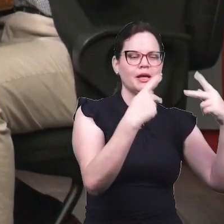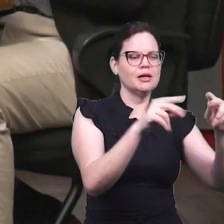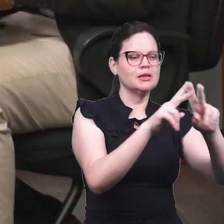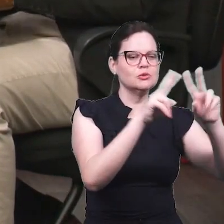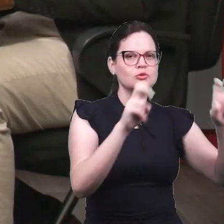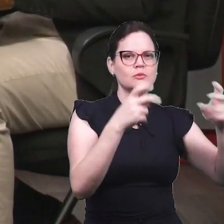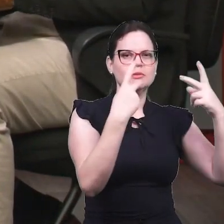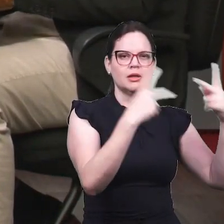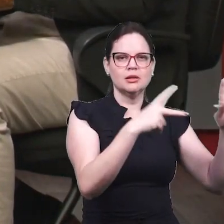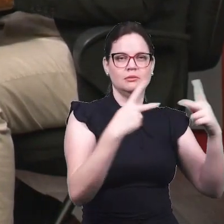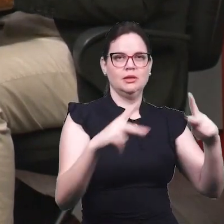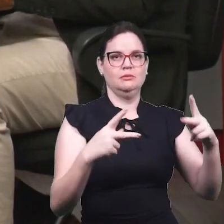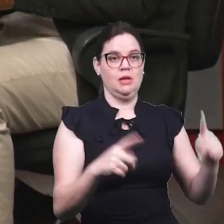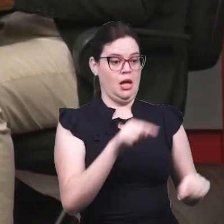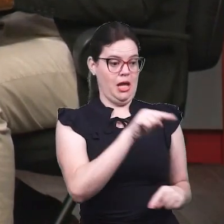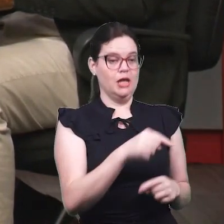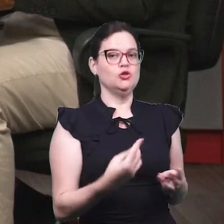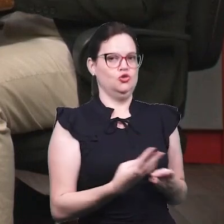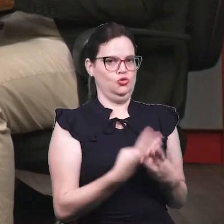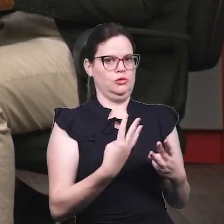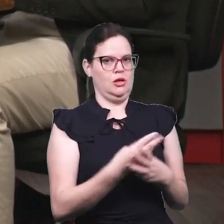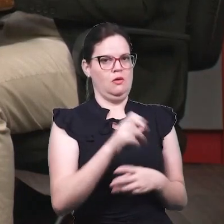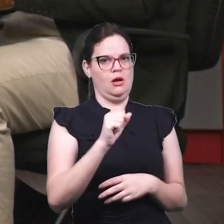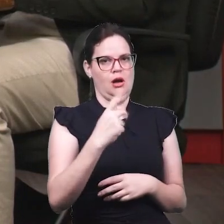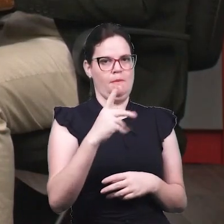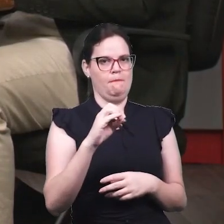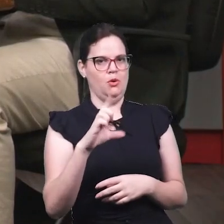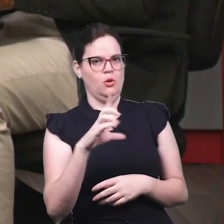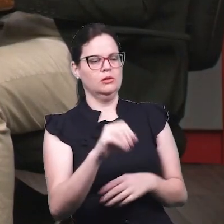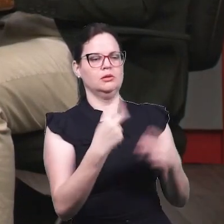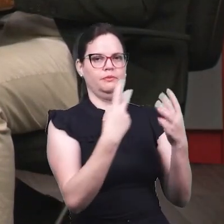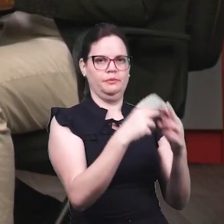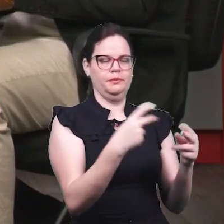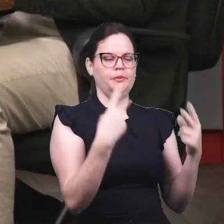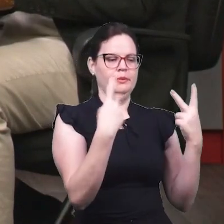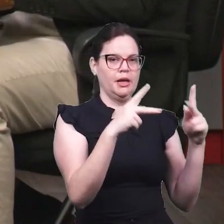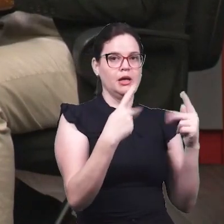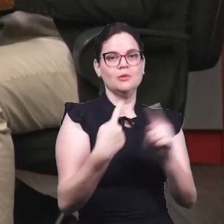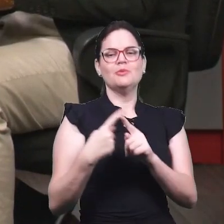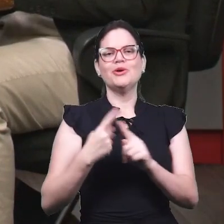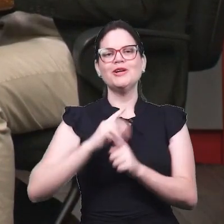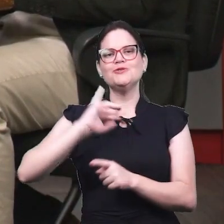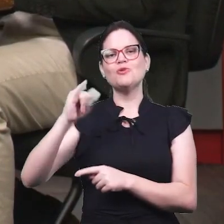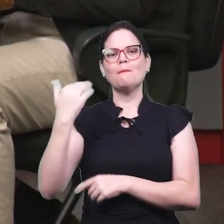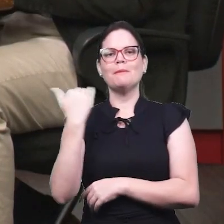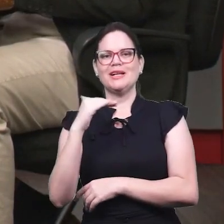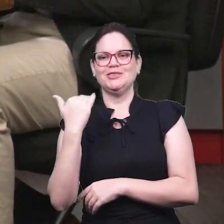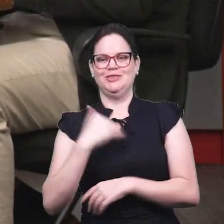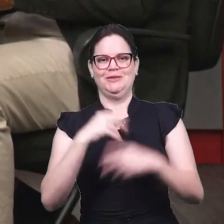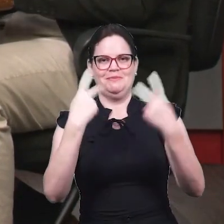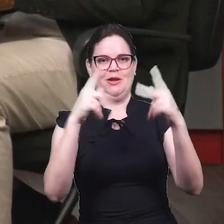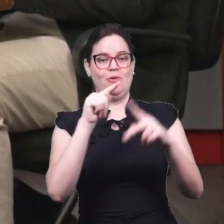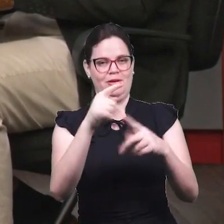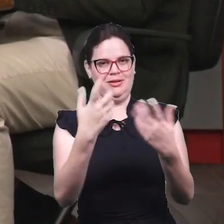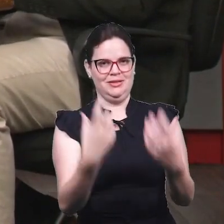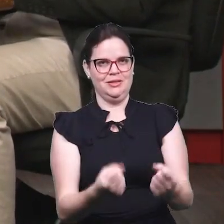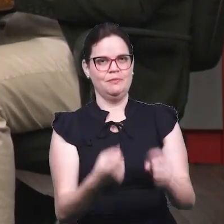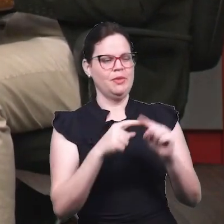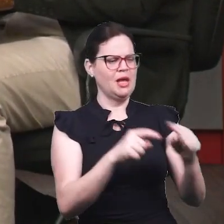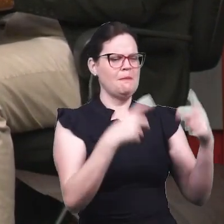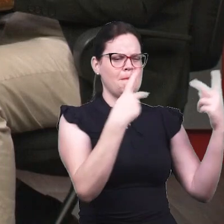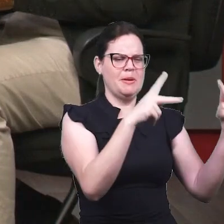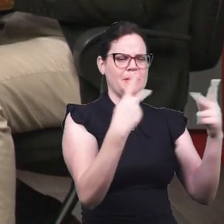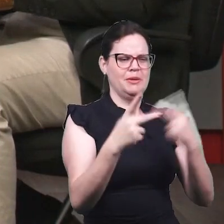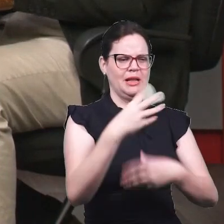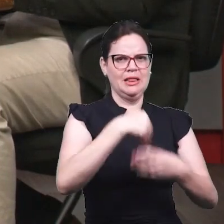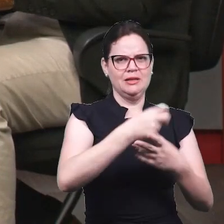pregando sobre o Senhor, ele era judeu, mas tinha se convertido, também estava pregando ali. E resultado de João Batista, né?